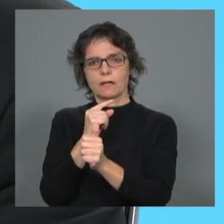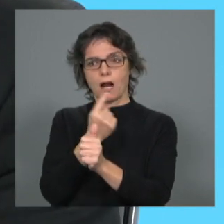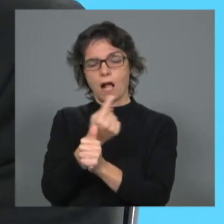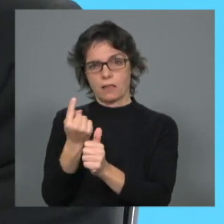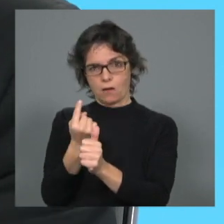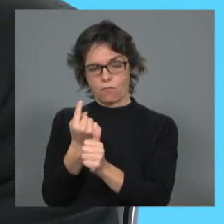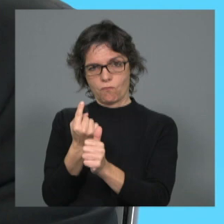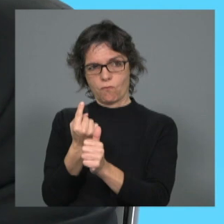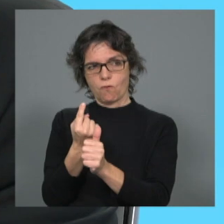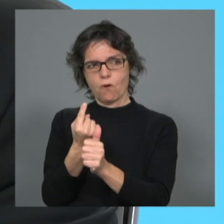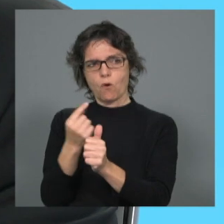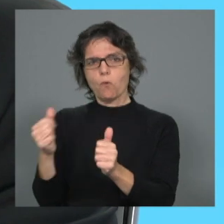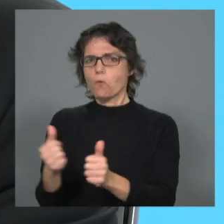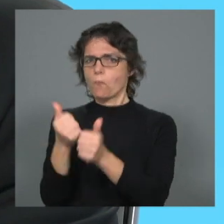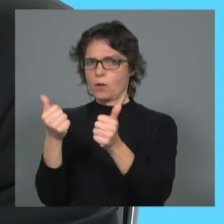nossa performance,